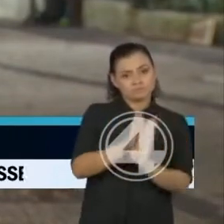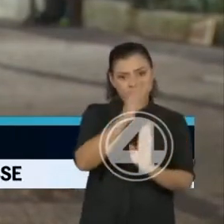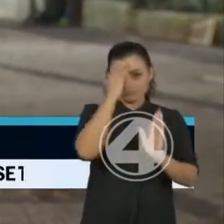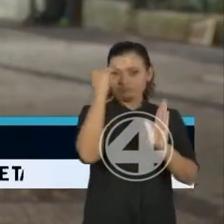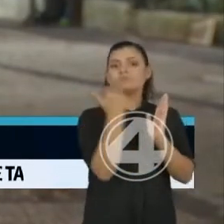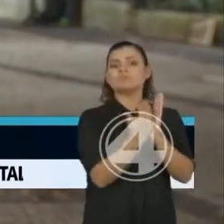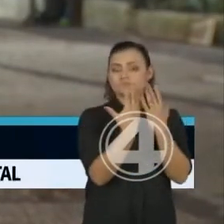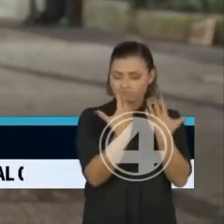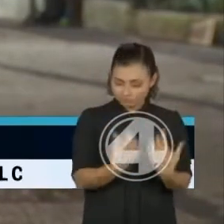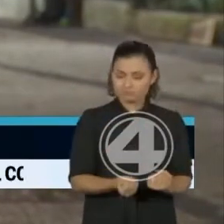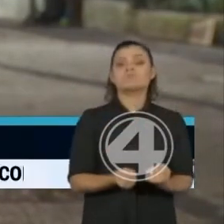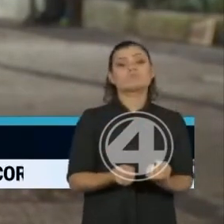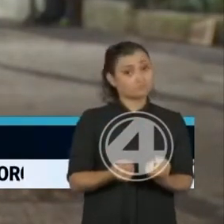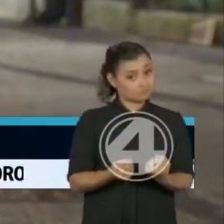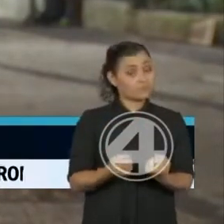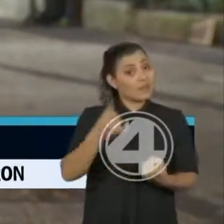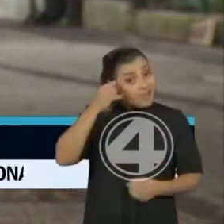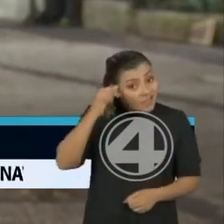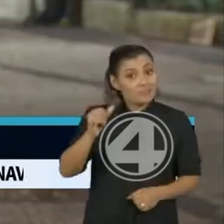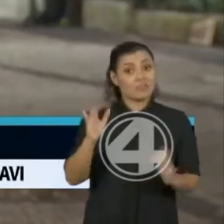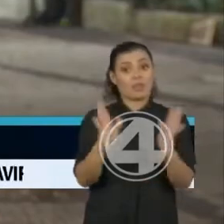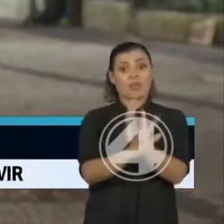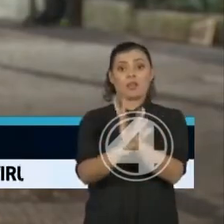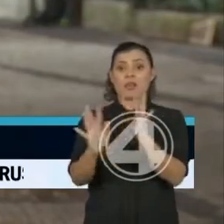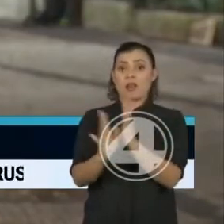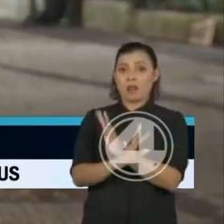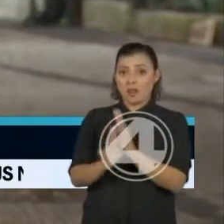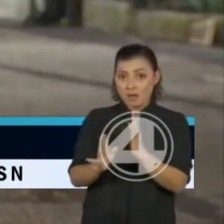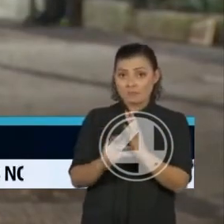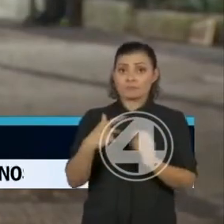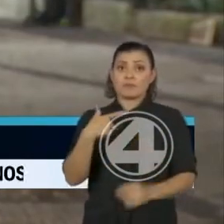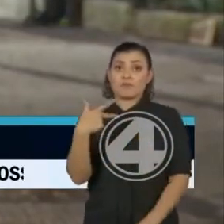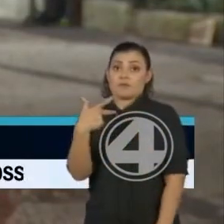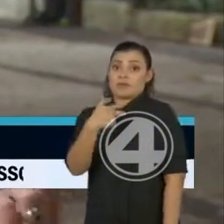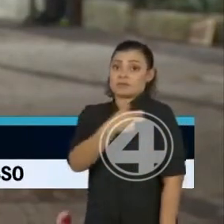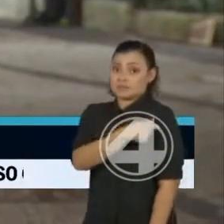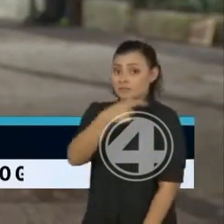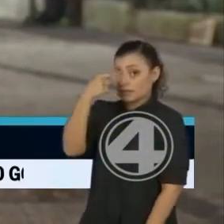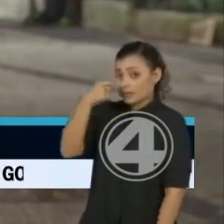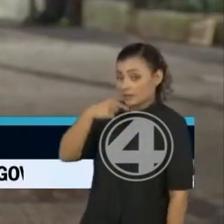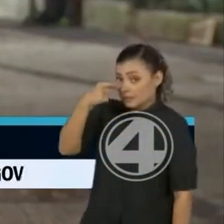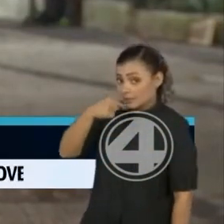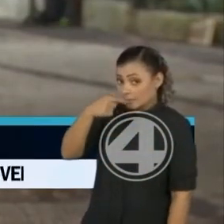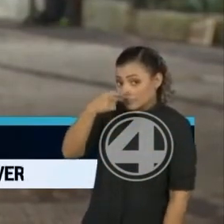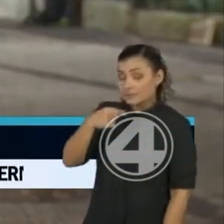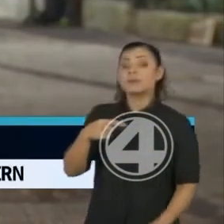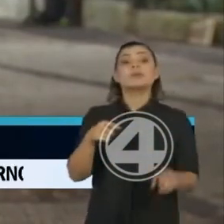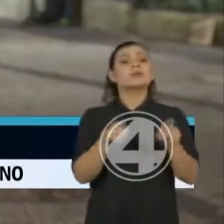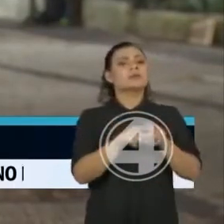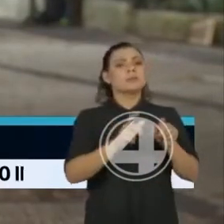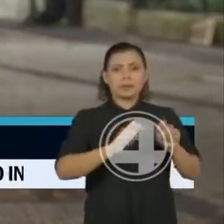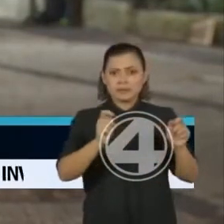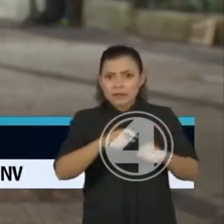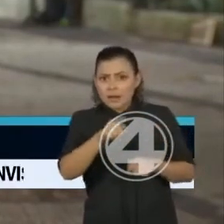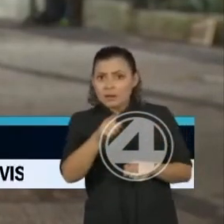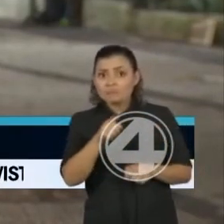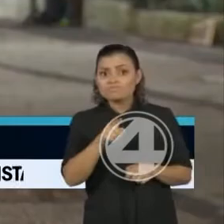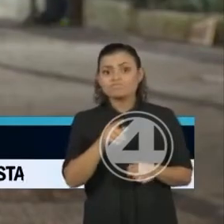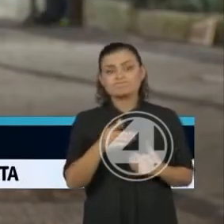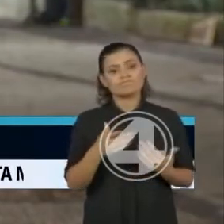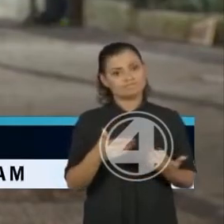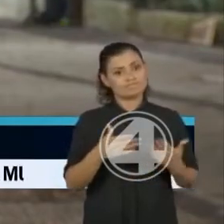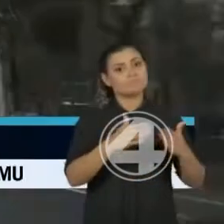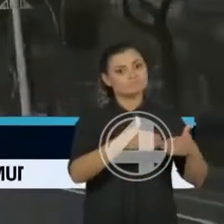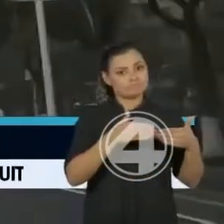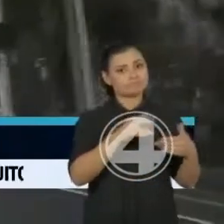das autoridades para evitar aglomerações tomar a vacina contra a gripe e se possível optar